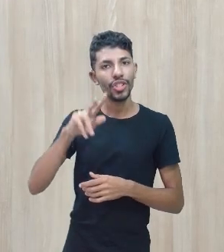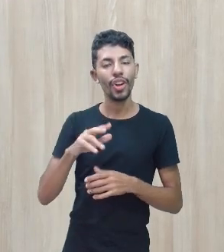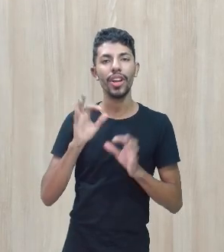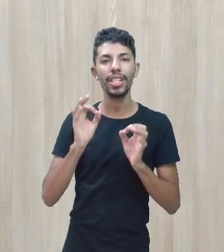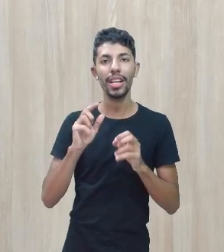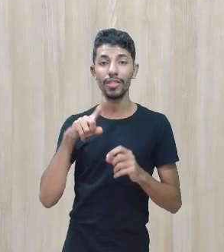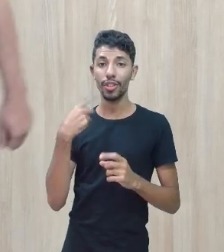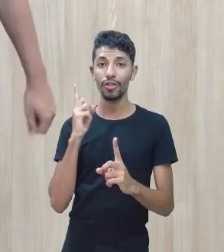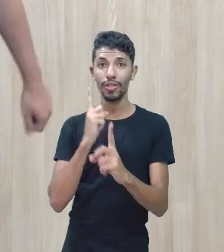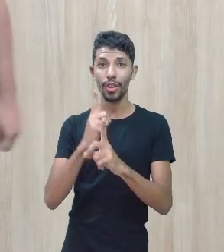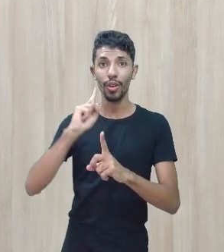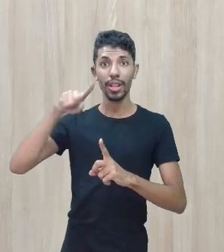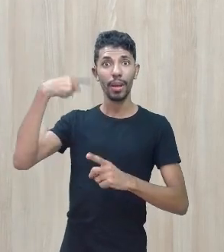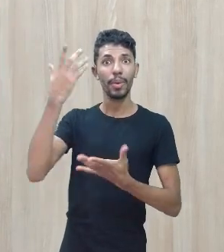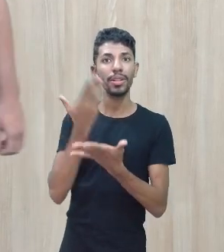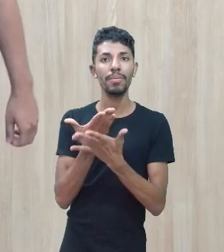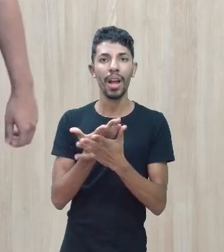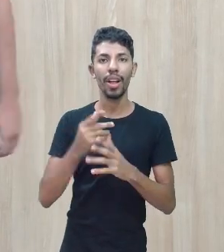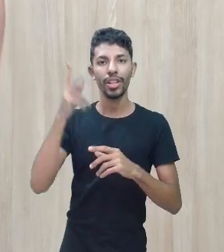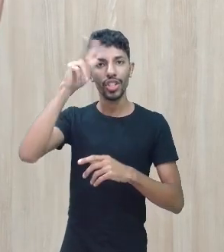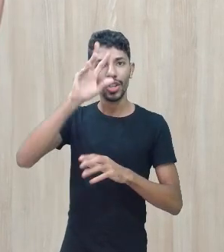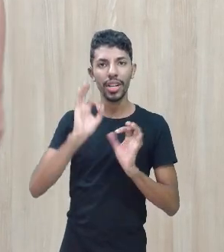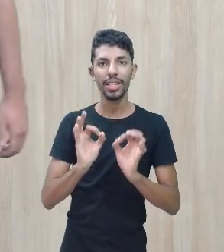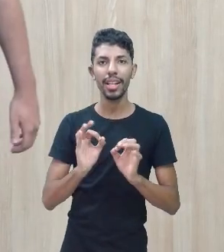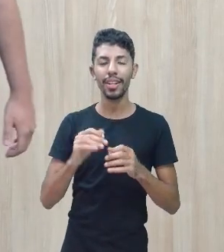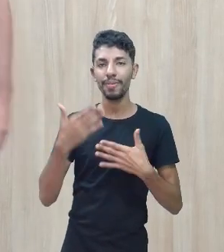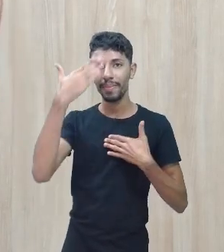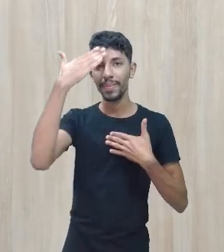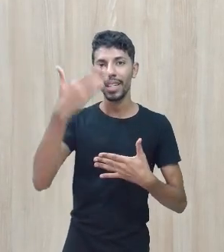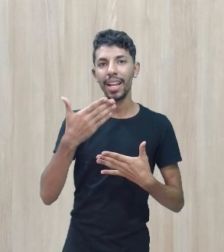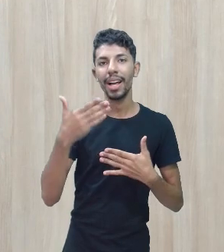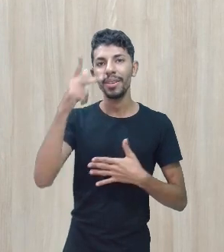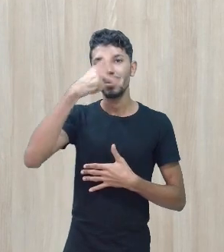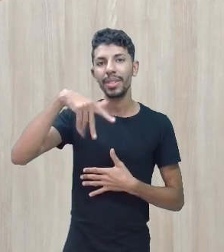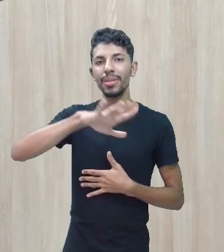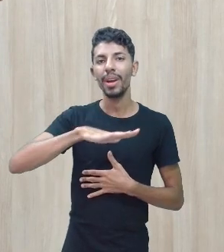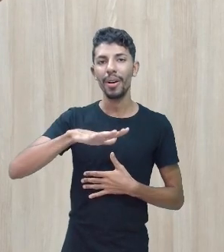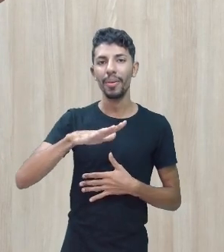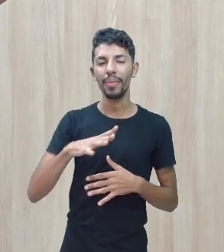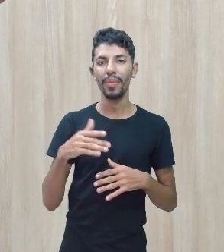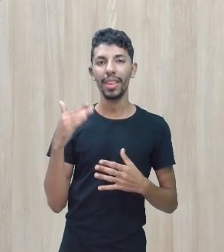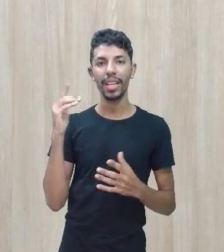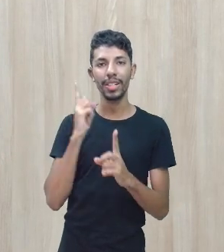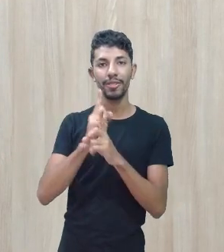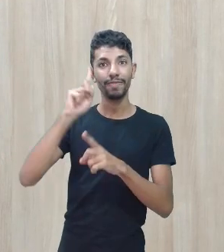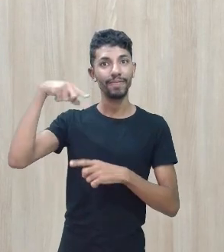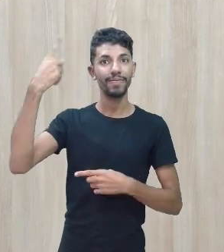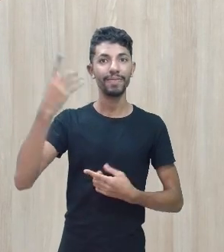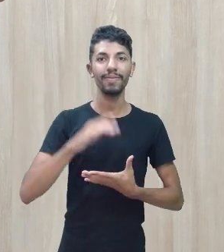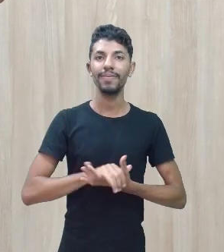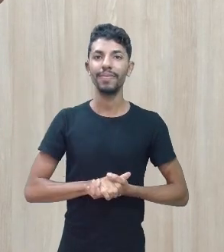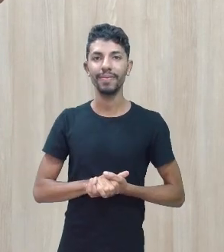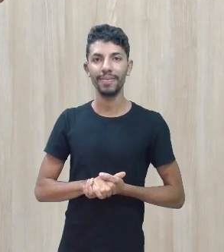se encontra aí na nossa próxima aula de História. Muito obrigado, gente. Até a próxima.